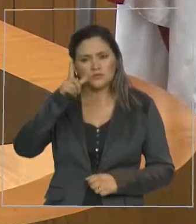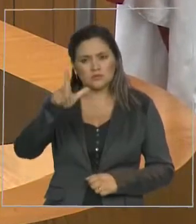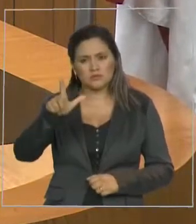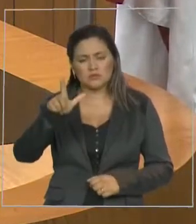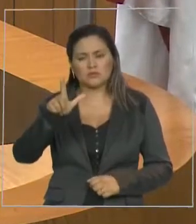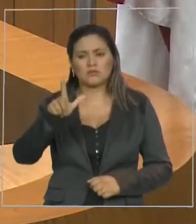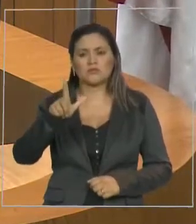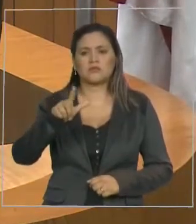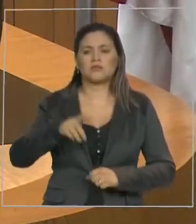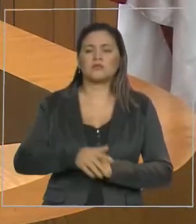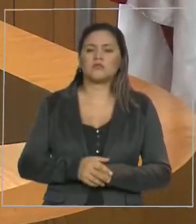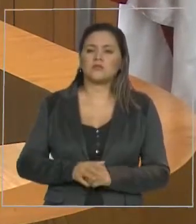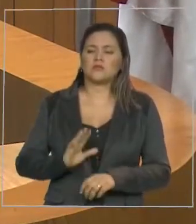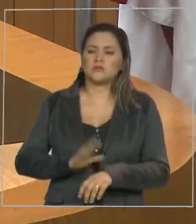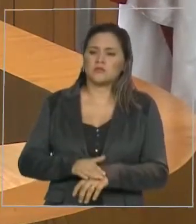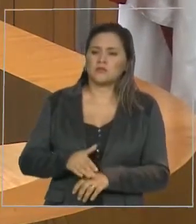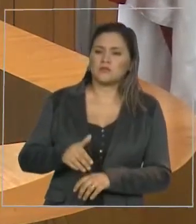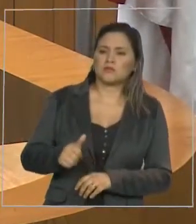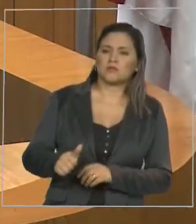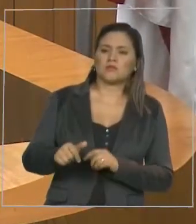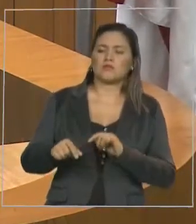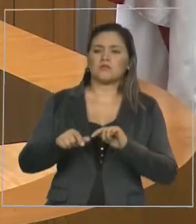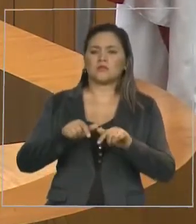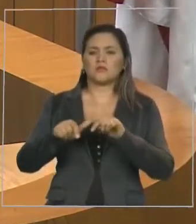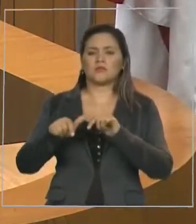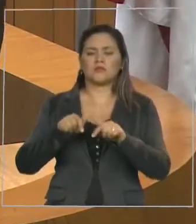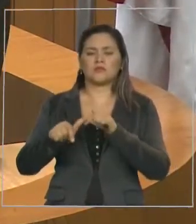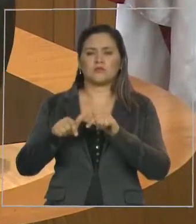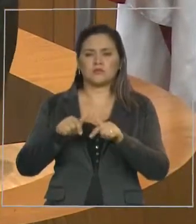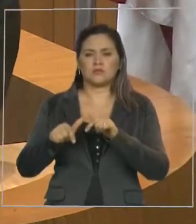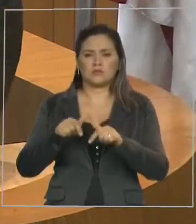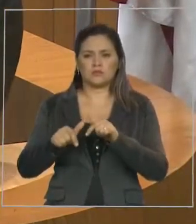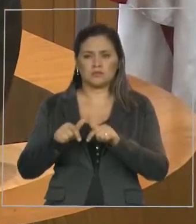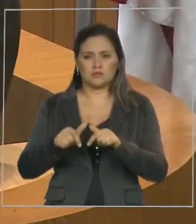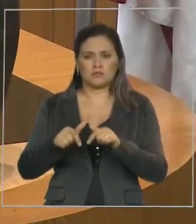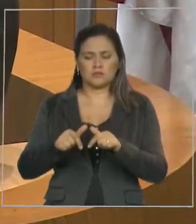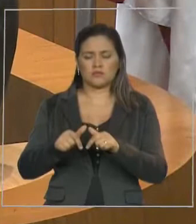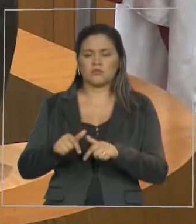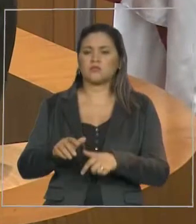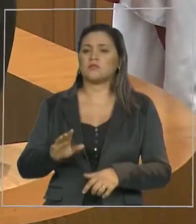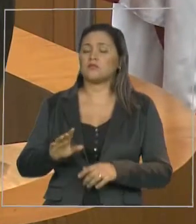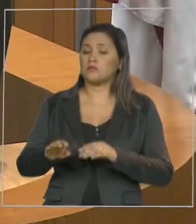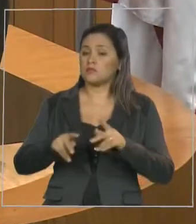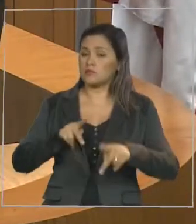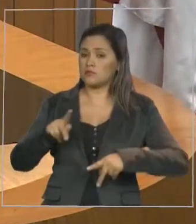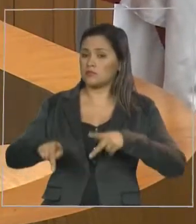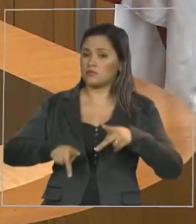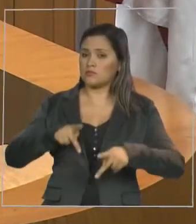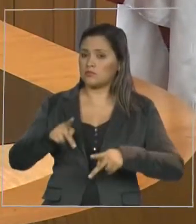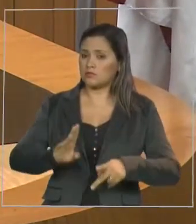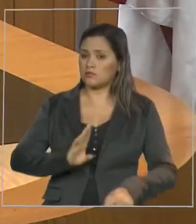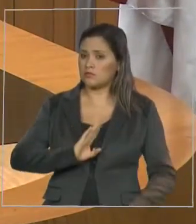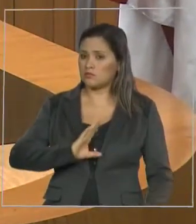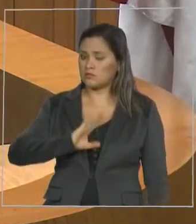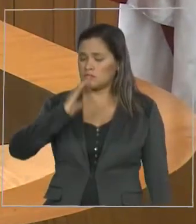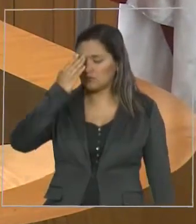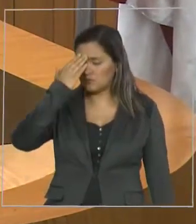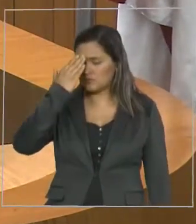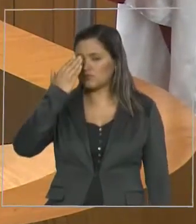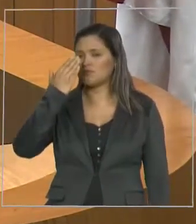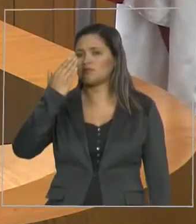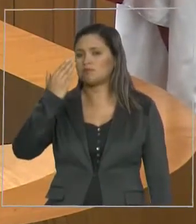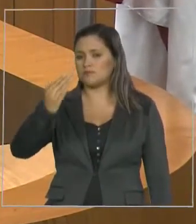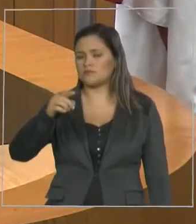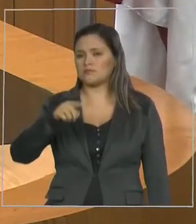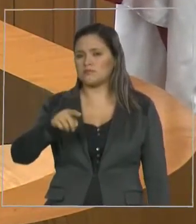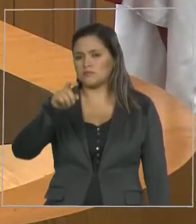da complementar toda aquela grande obra que foi feita em Bacabal. E Bacabal agradece, presidente, Bacabal agradece muito aquele